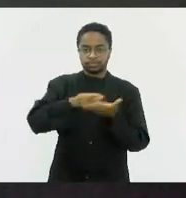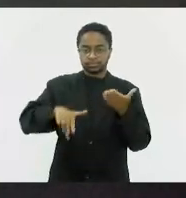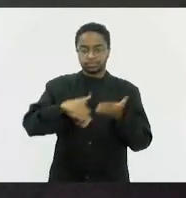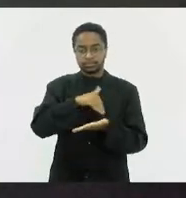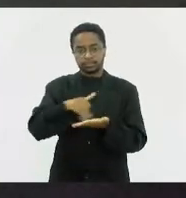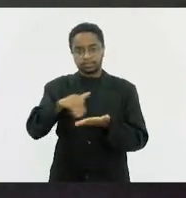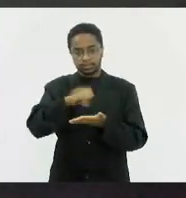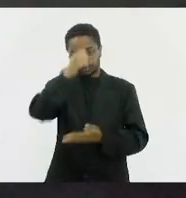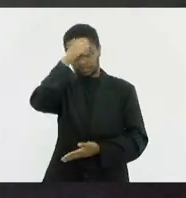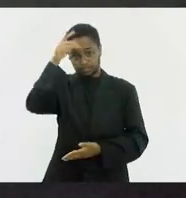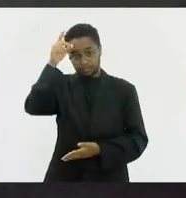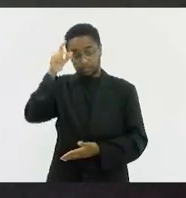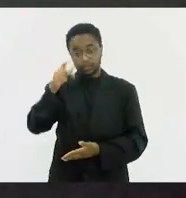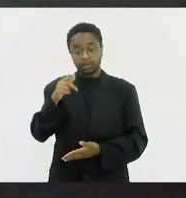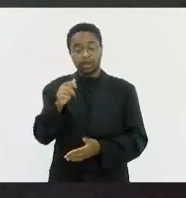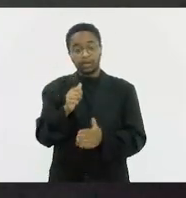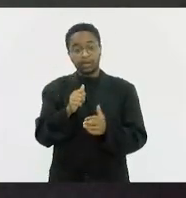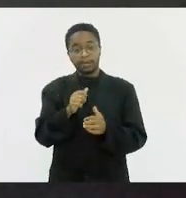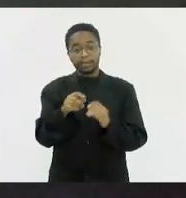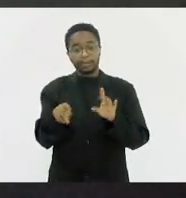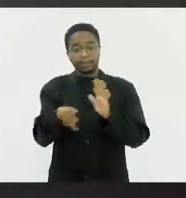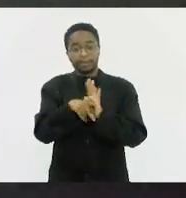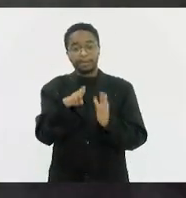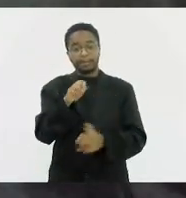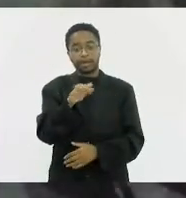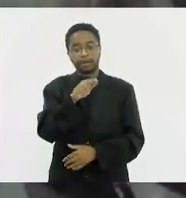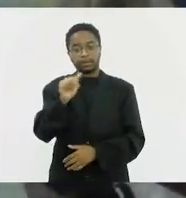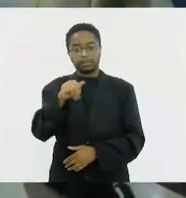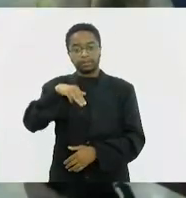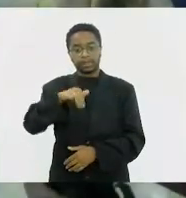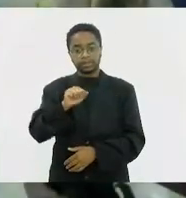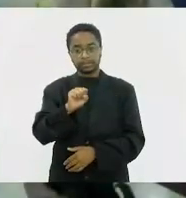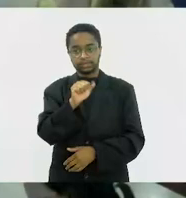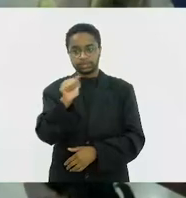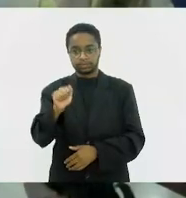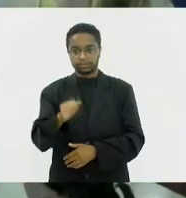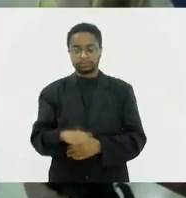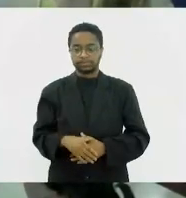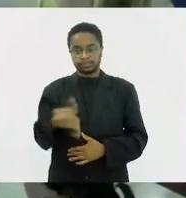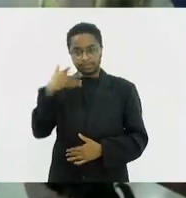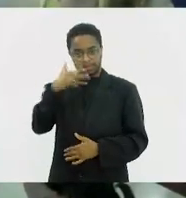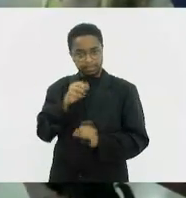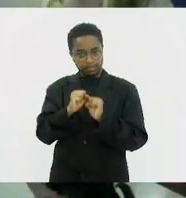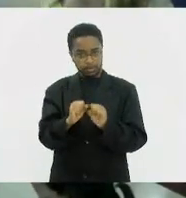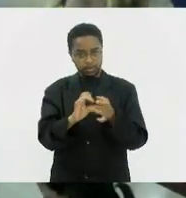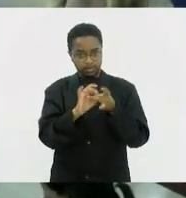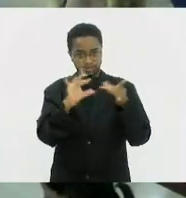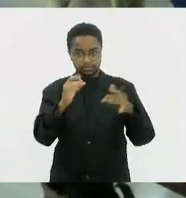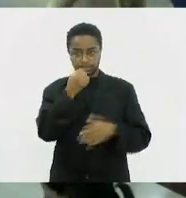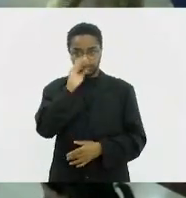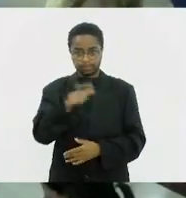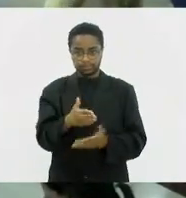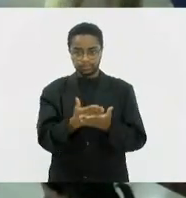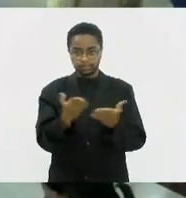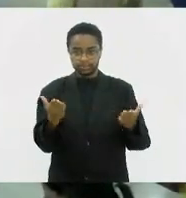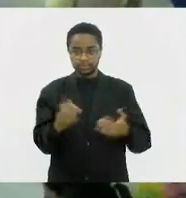Municipal de Esporte e Lazer de Barra Mansa. Com a palavra. Boa tarde.